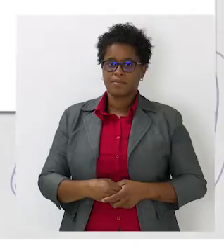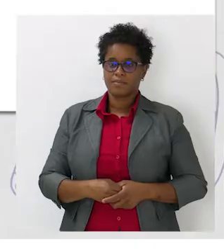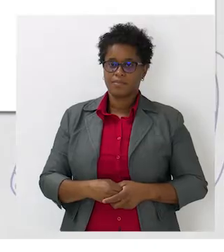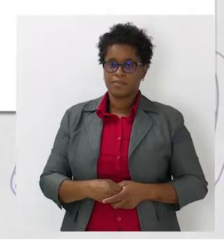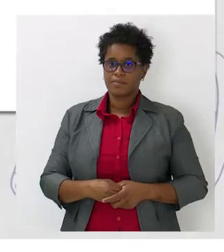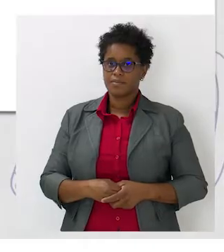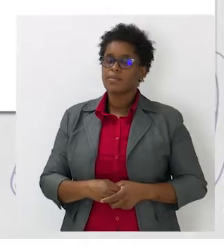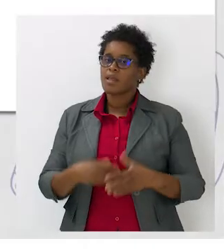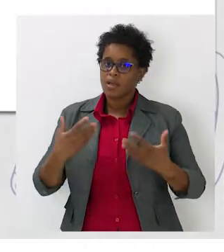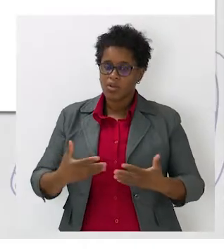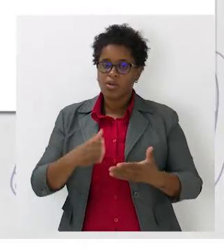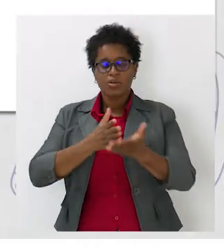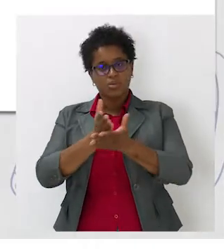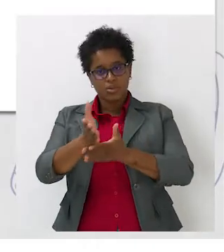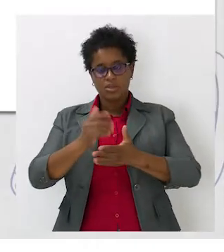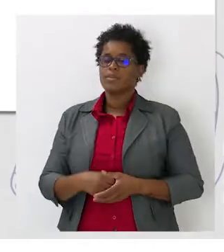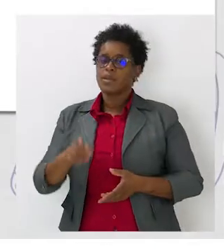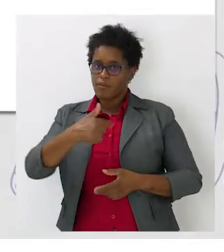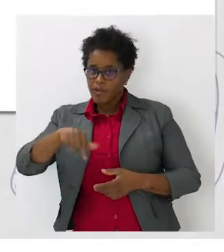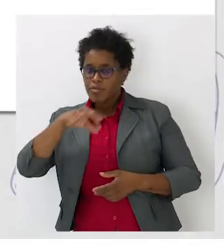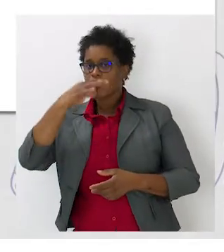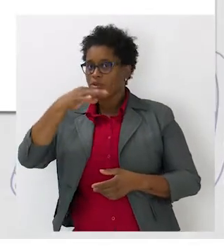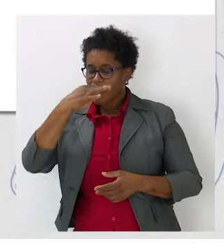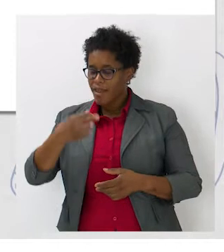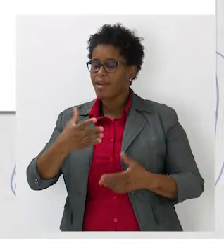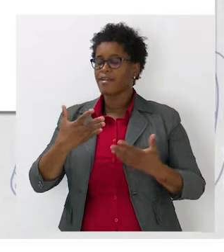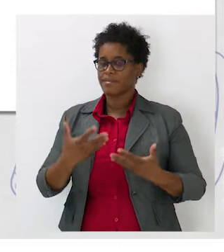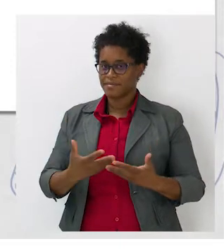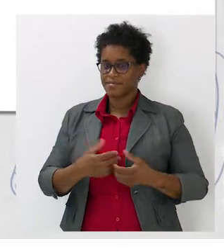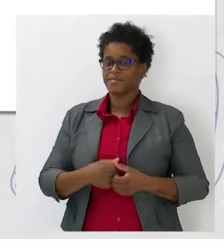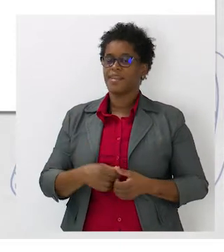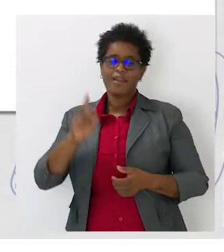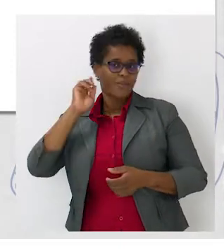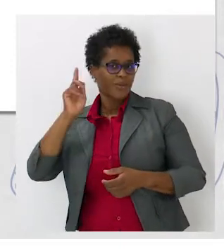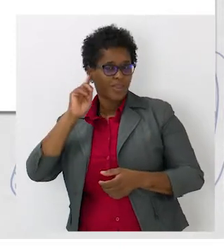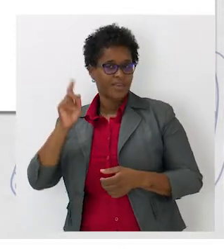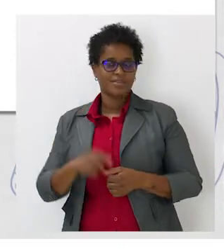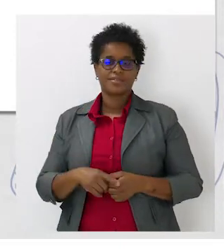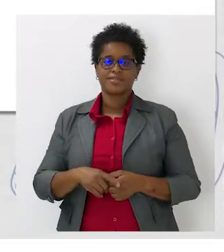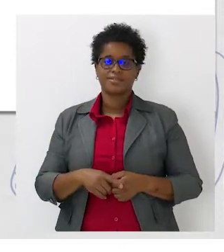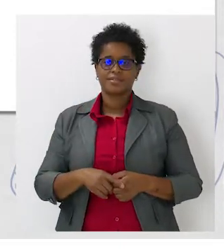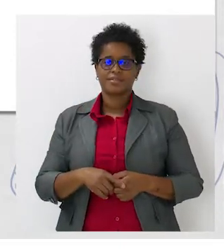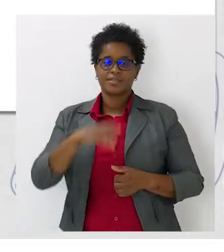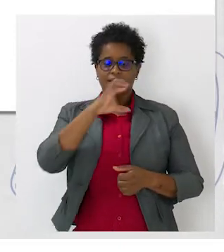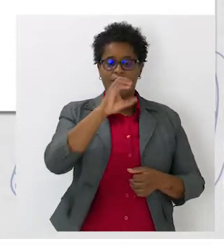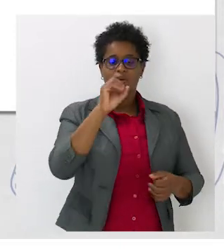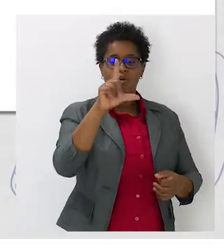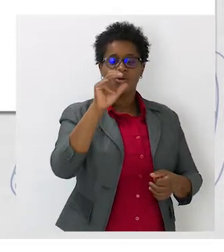lá. Continuando, vamos destacar então a importância